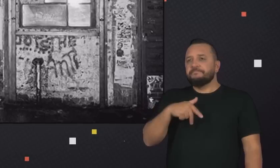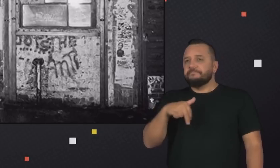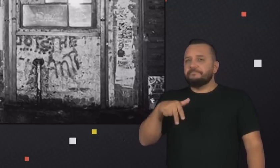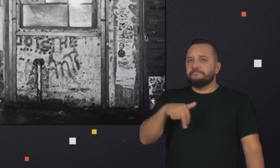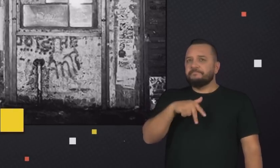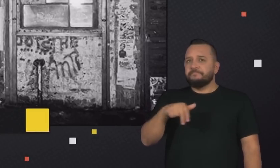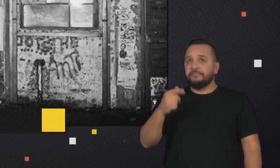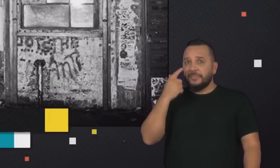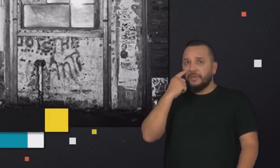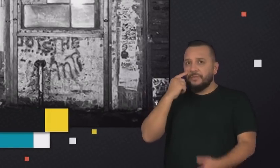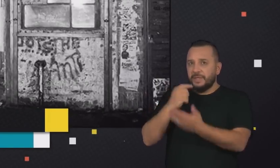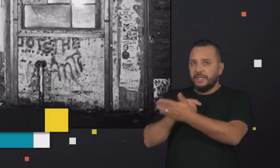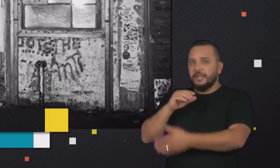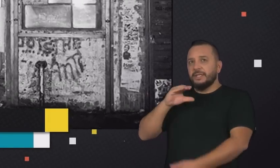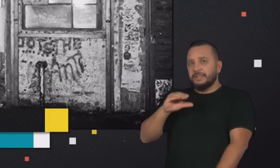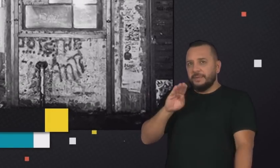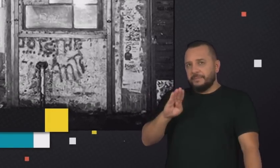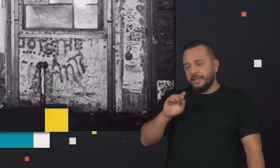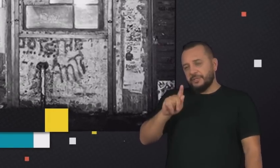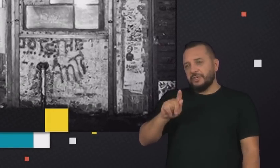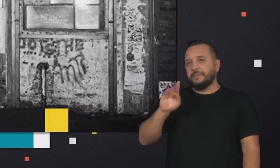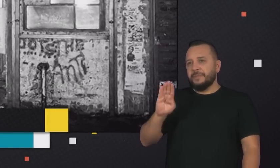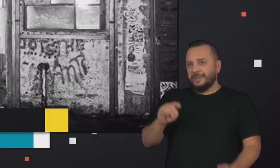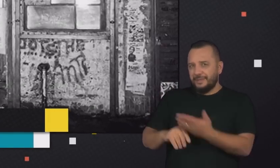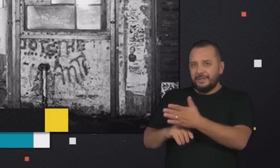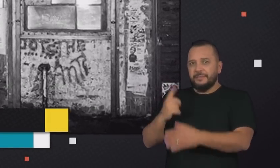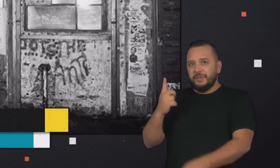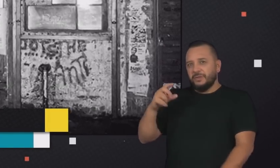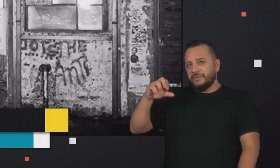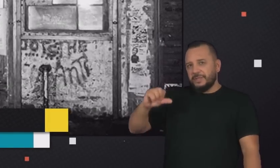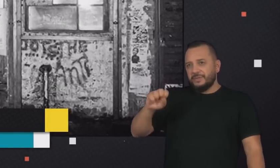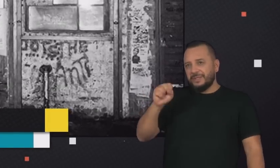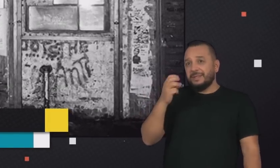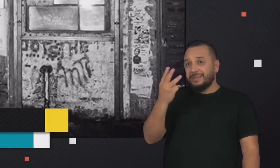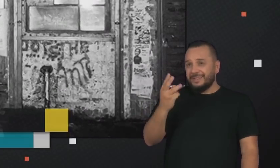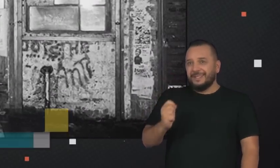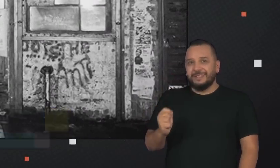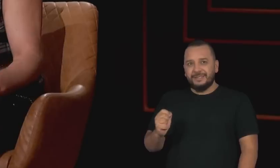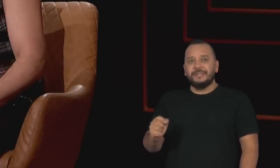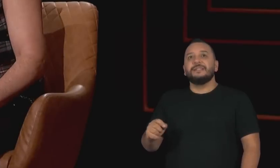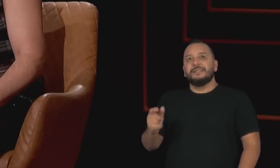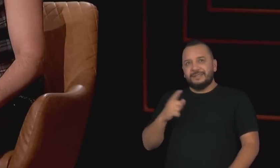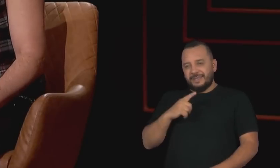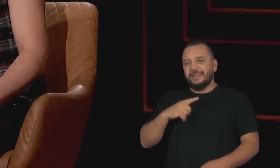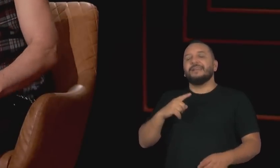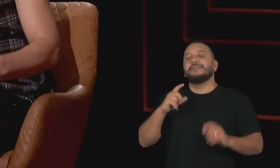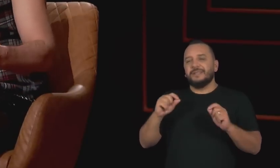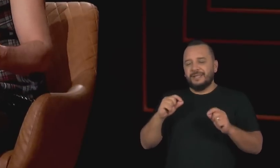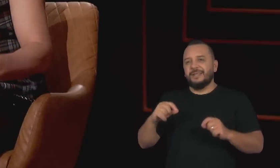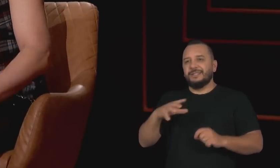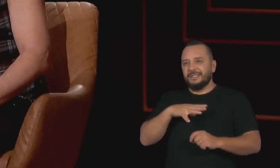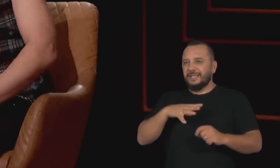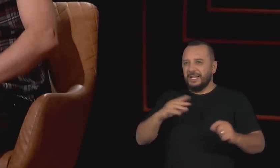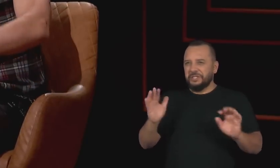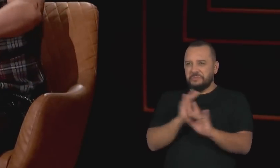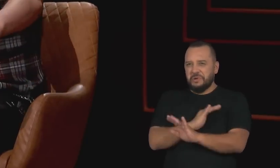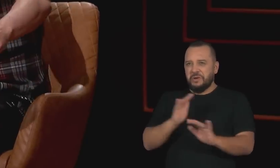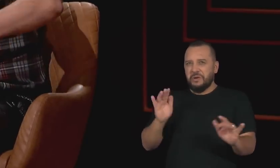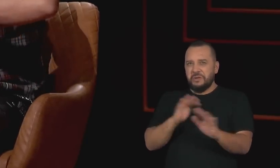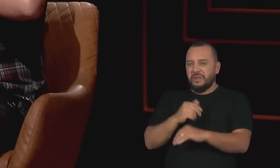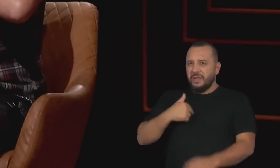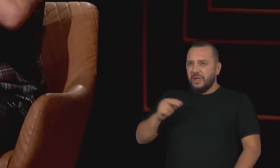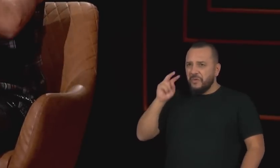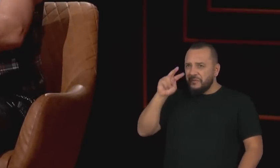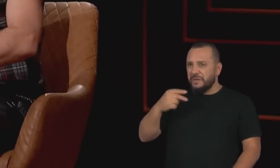do CBGB. Histórico. Em 83, E a cidade estava borbulhando. E de repente eu vejo uns caras saindo